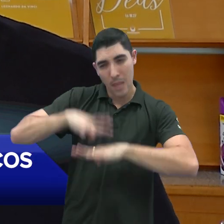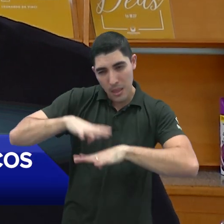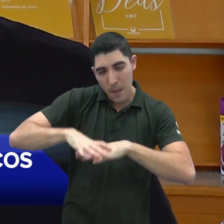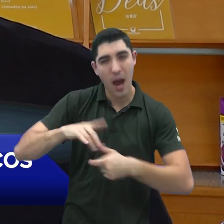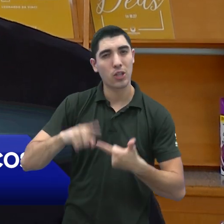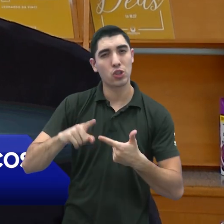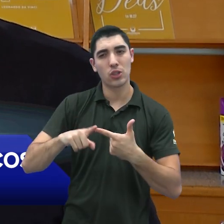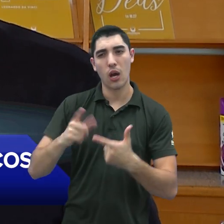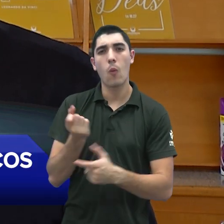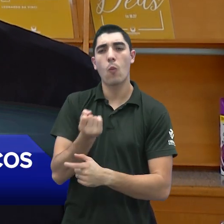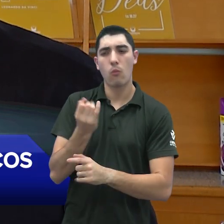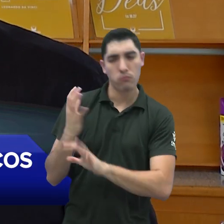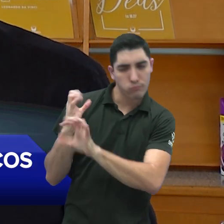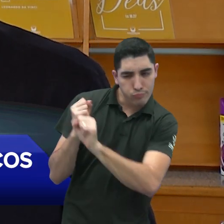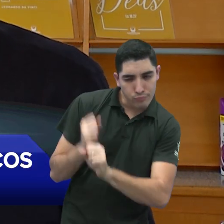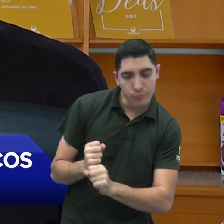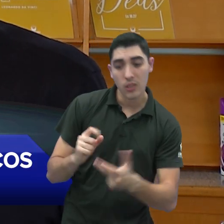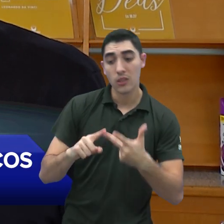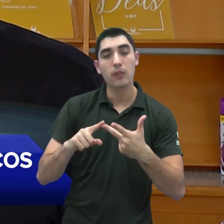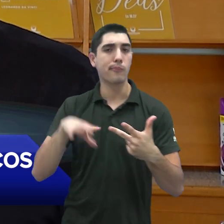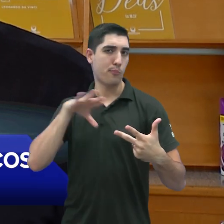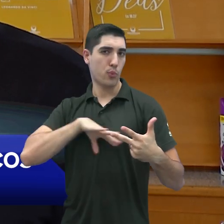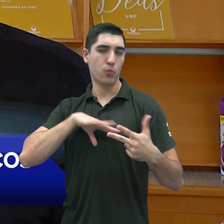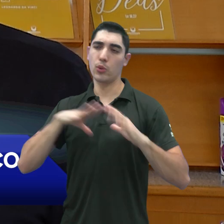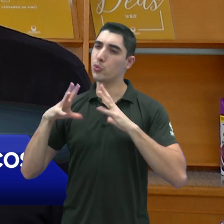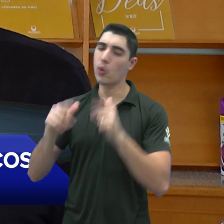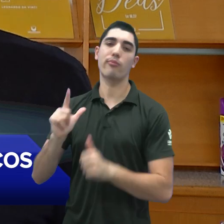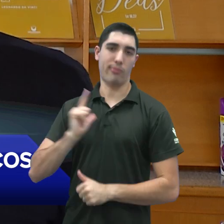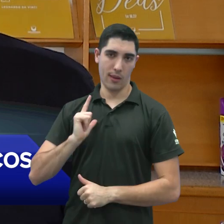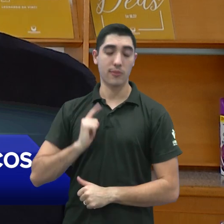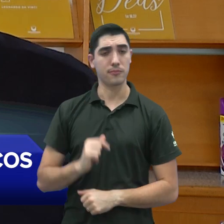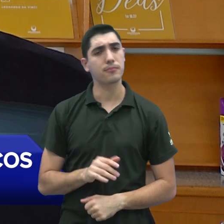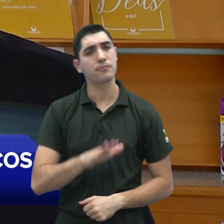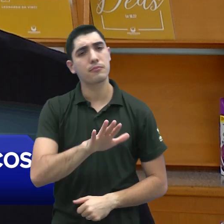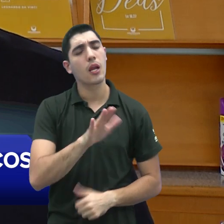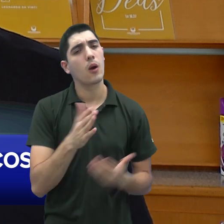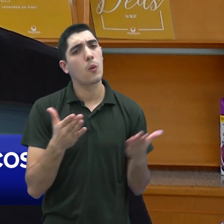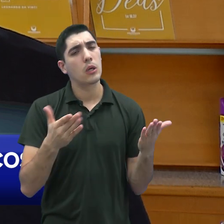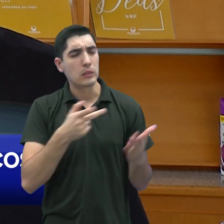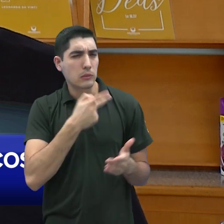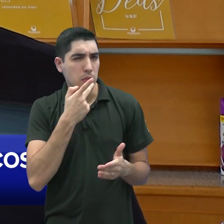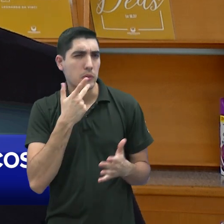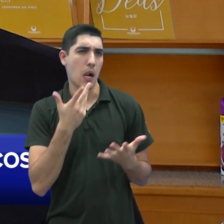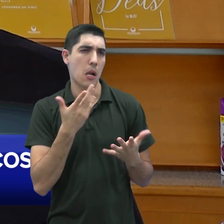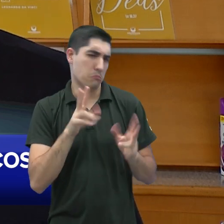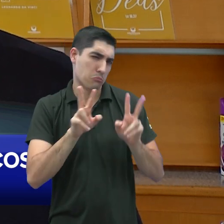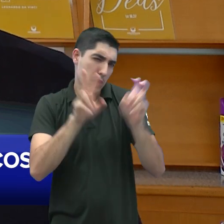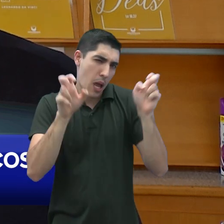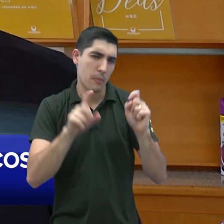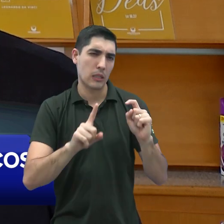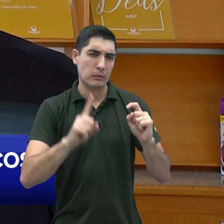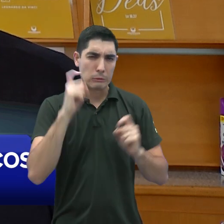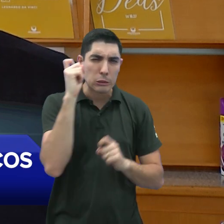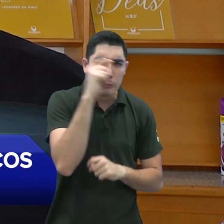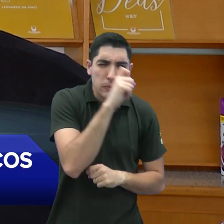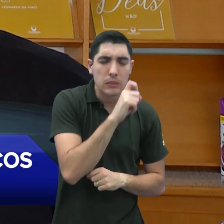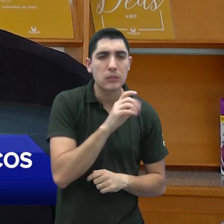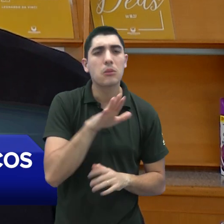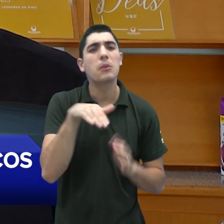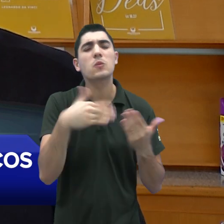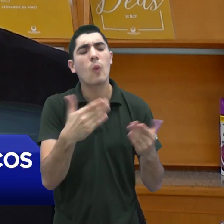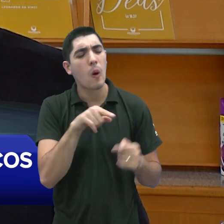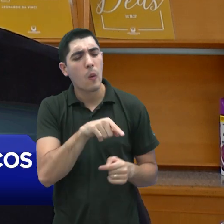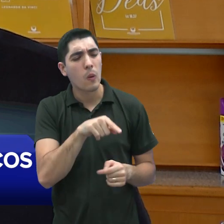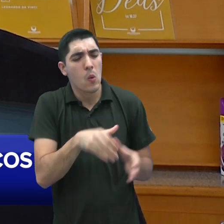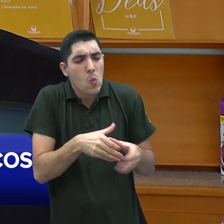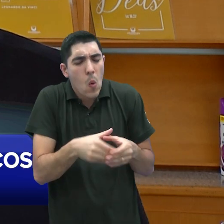lógico e todos praticamente têm português. E aí, quando a gente fala atualmente das maiores dificuldades para quem vai prestar um concurso, né, quais seriam